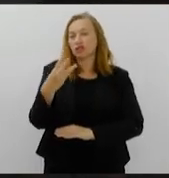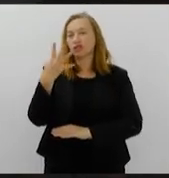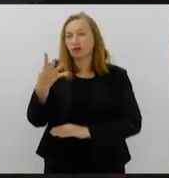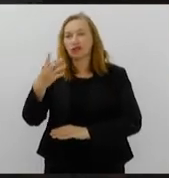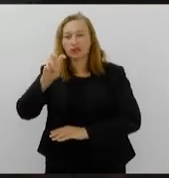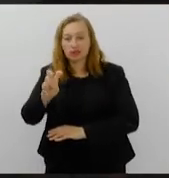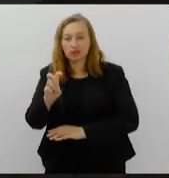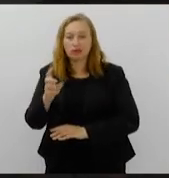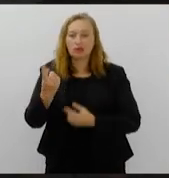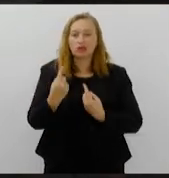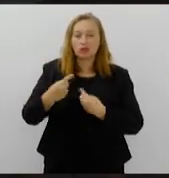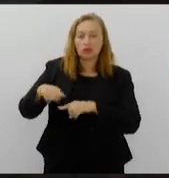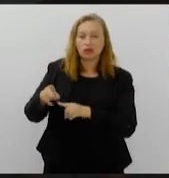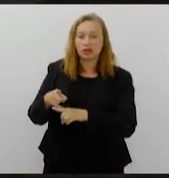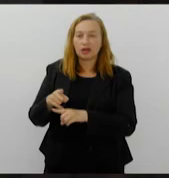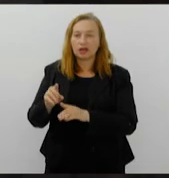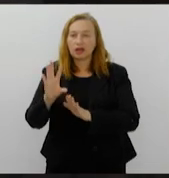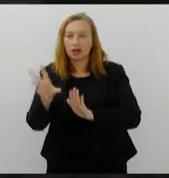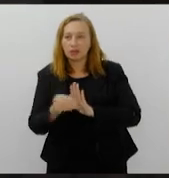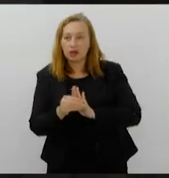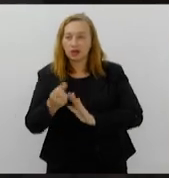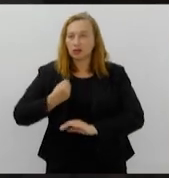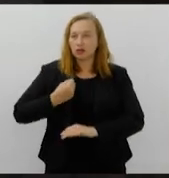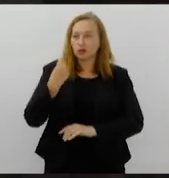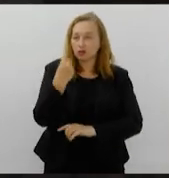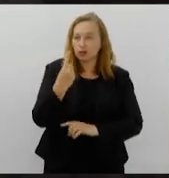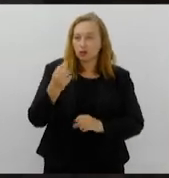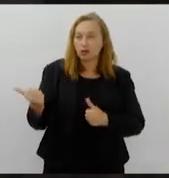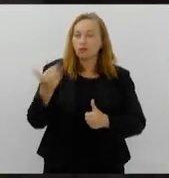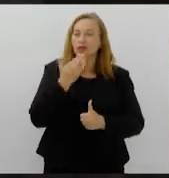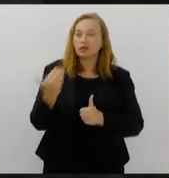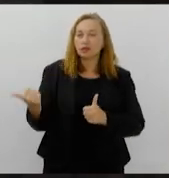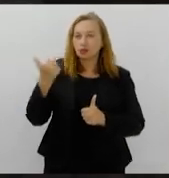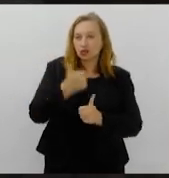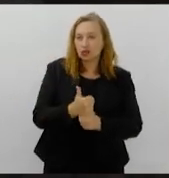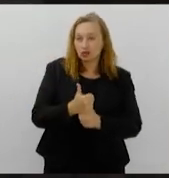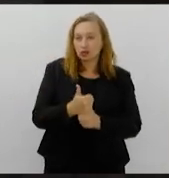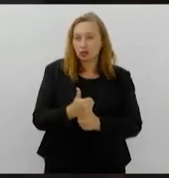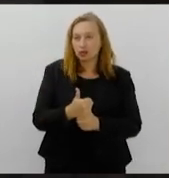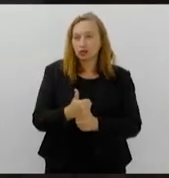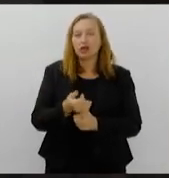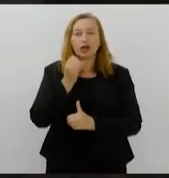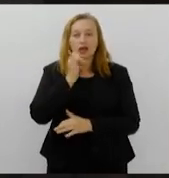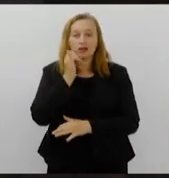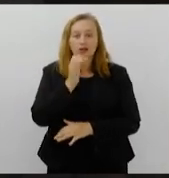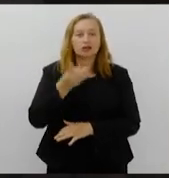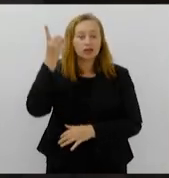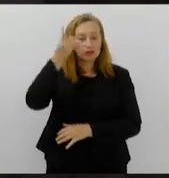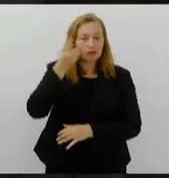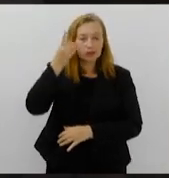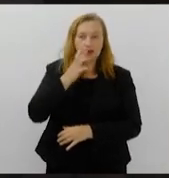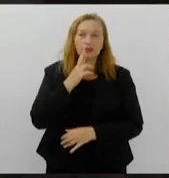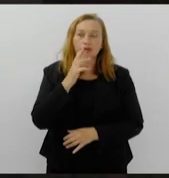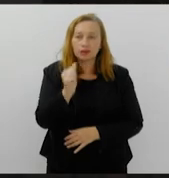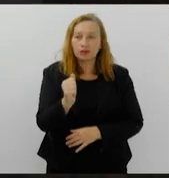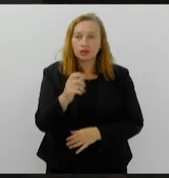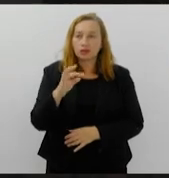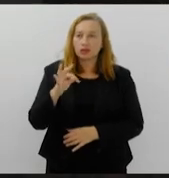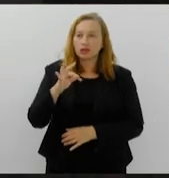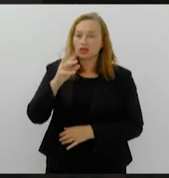5, contrário à emenda número 1, concluindo por substitutivo. Relatores, deputados Rodrigo Amorim,